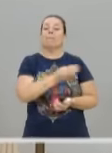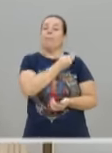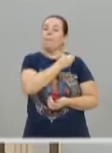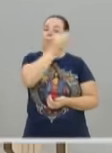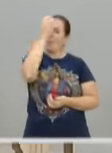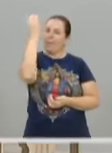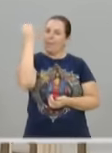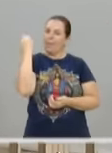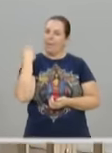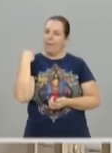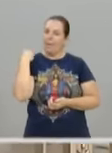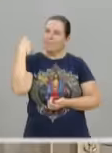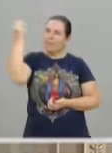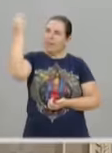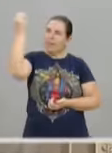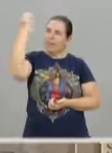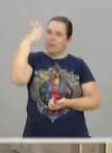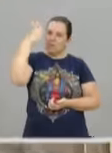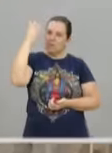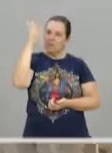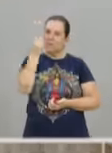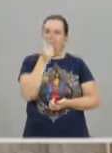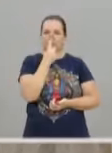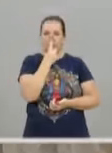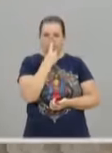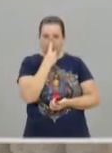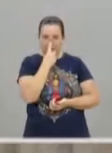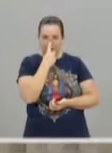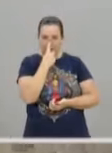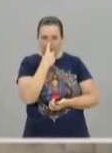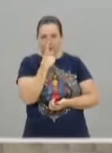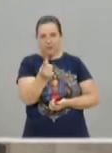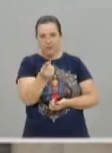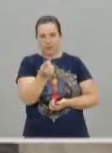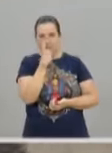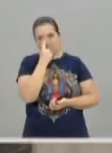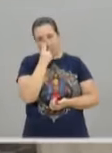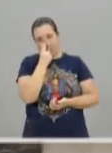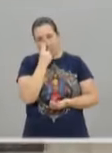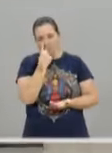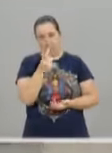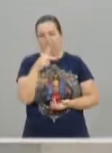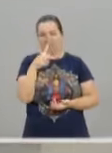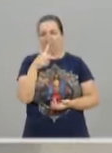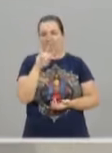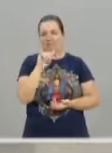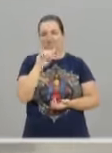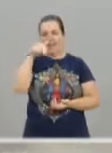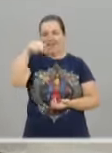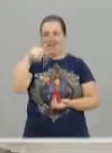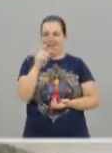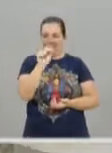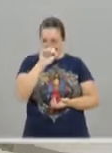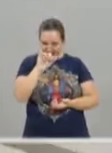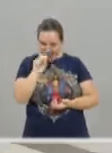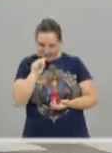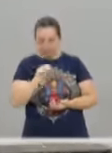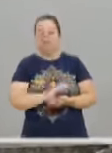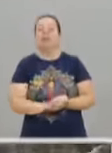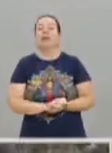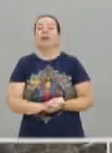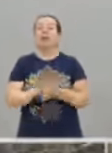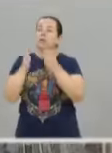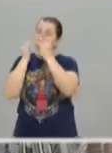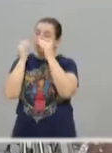Luz dos Pinhais e peçamos que Nossa Senhora da Luz abençoe